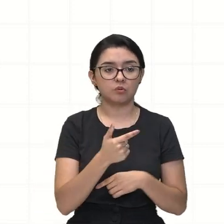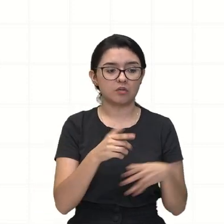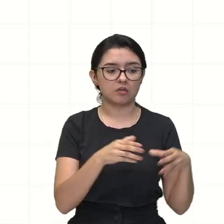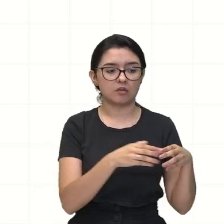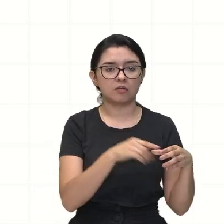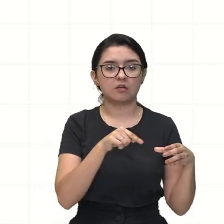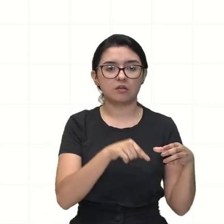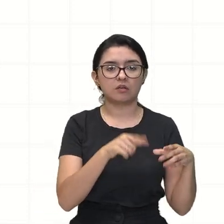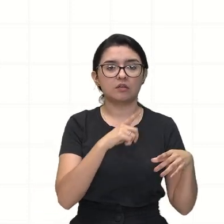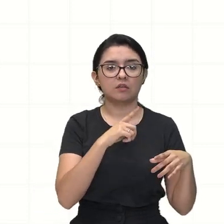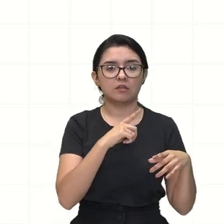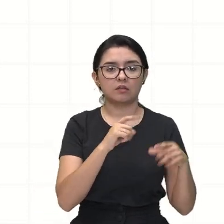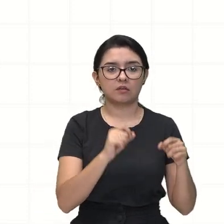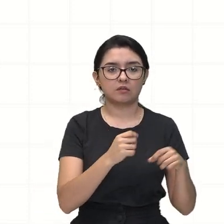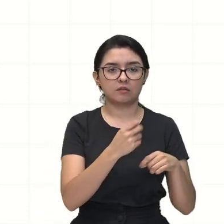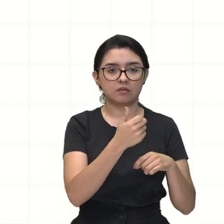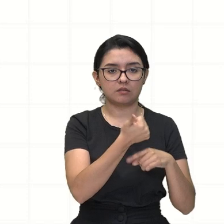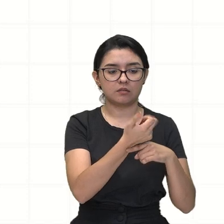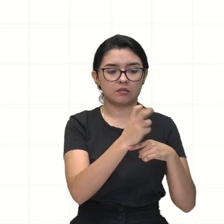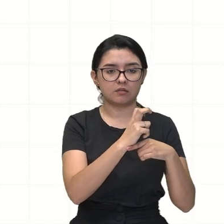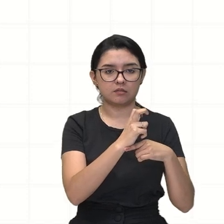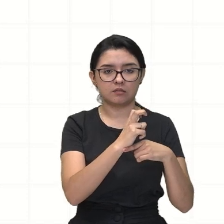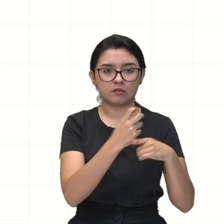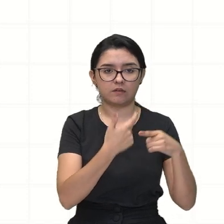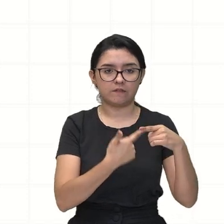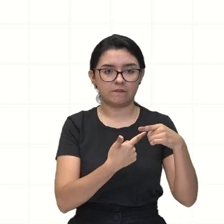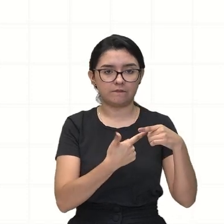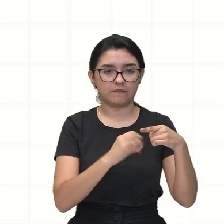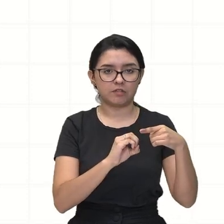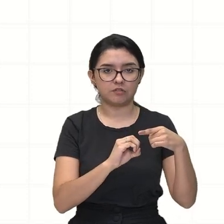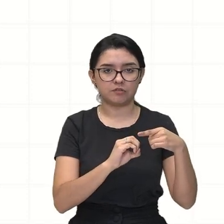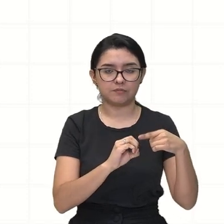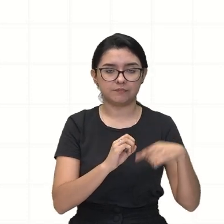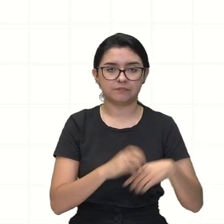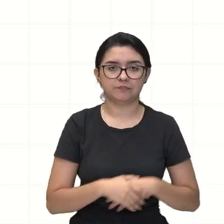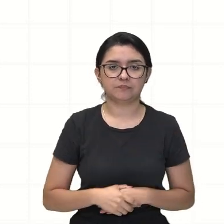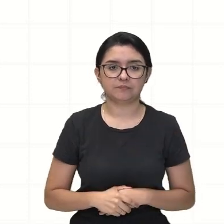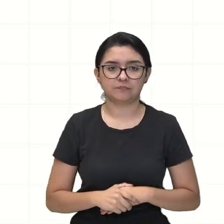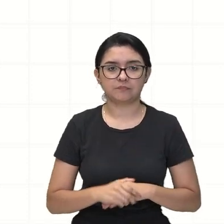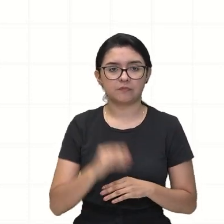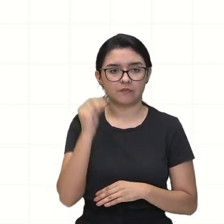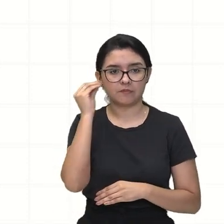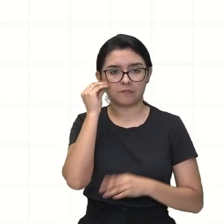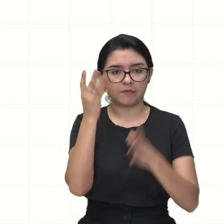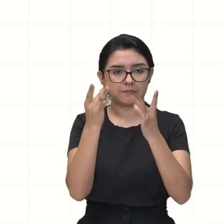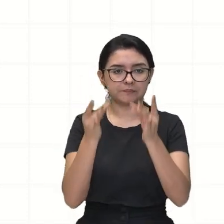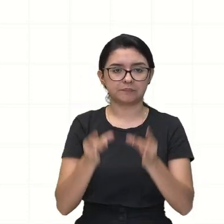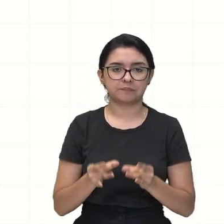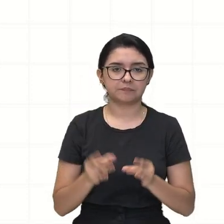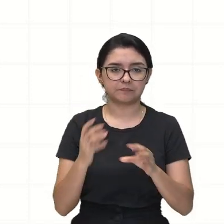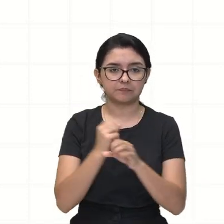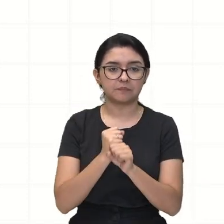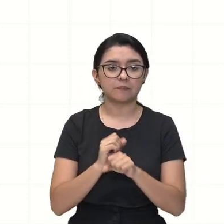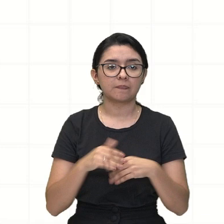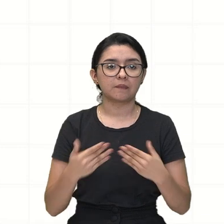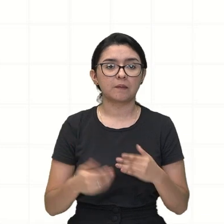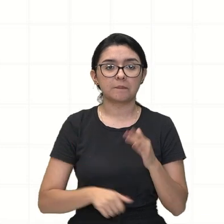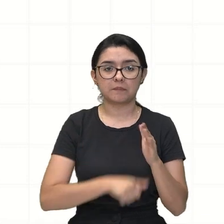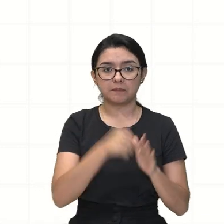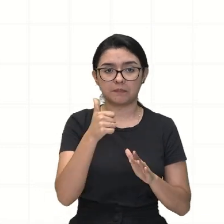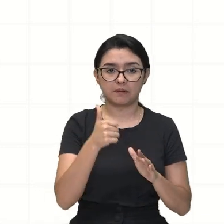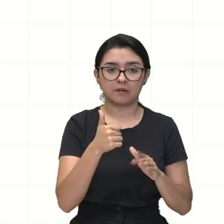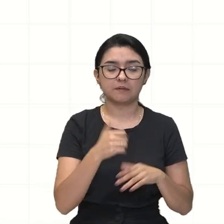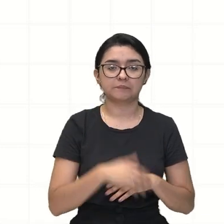quê? 15 vinteavos. Vamos ver o desenvolvimento aqui, ó. Primeira caixa,